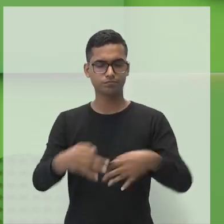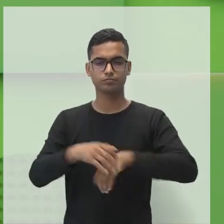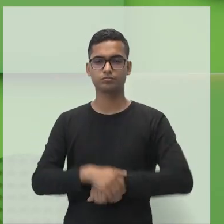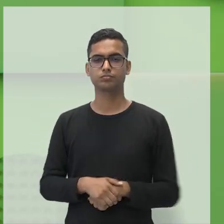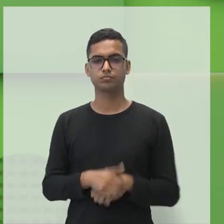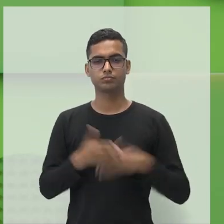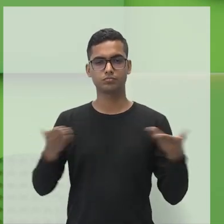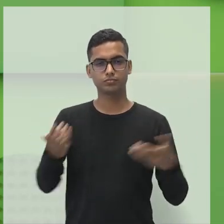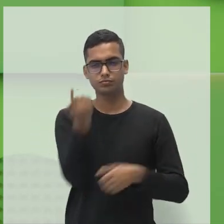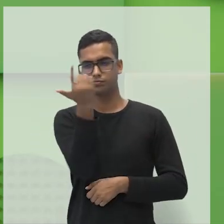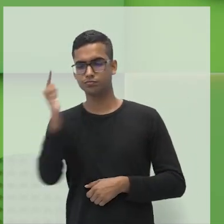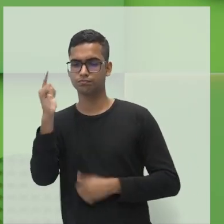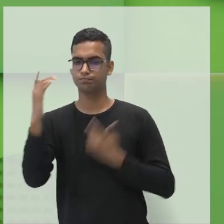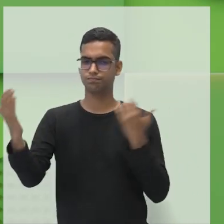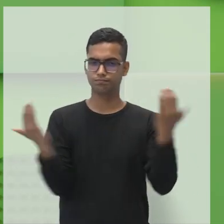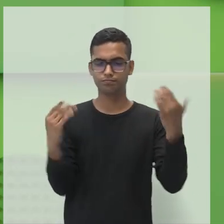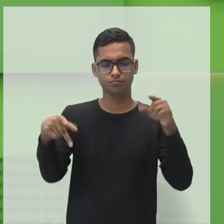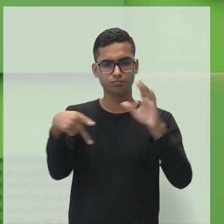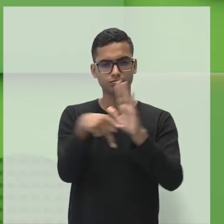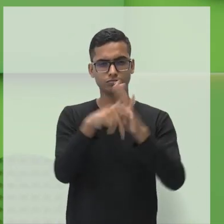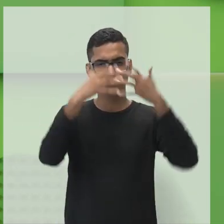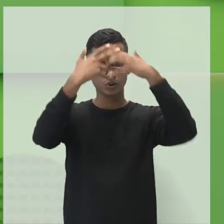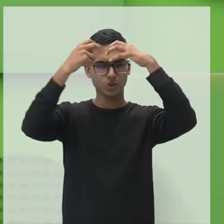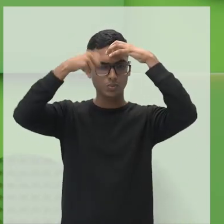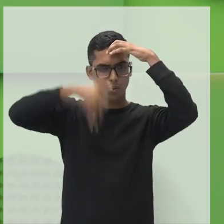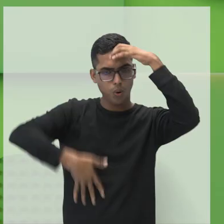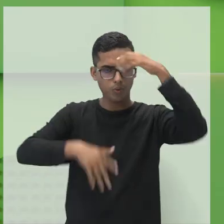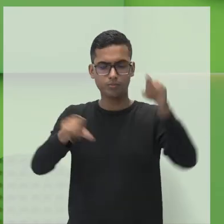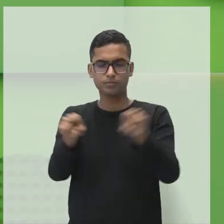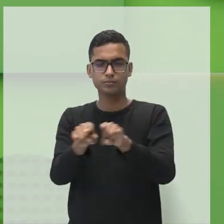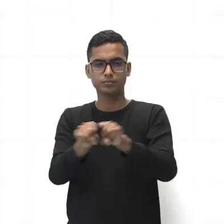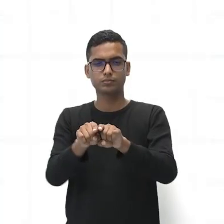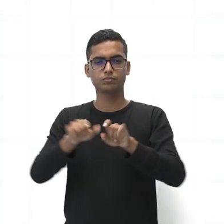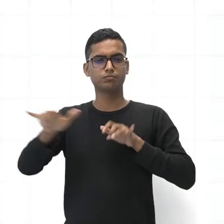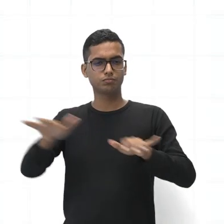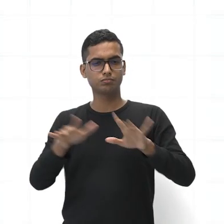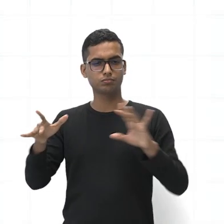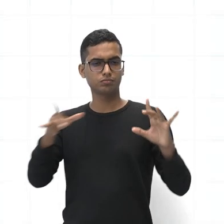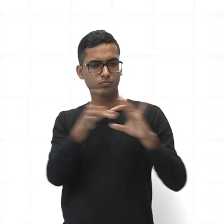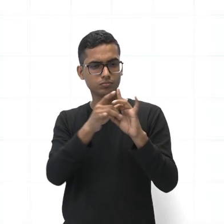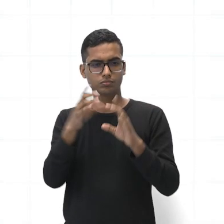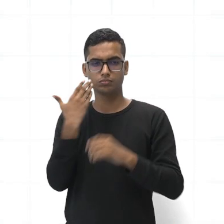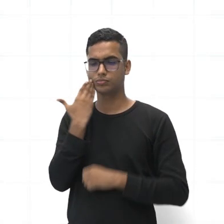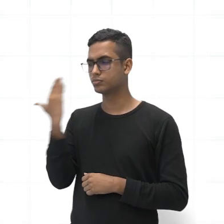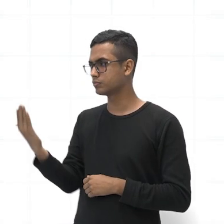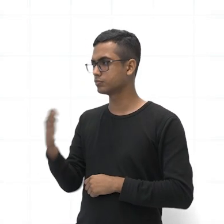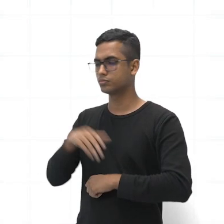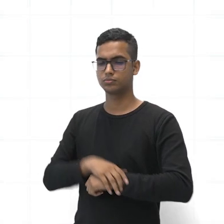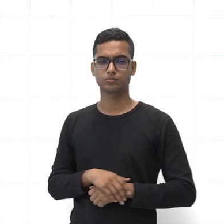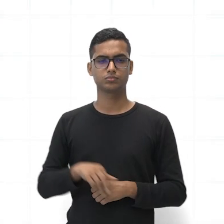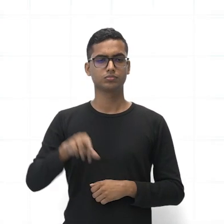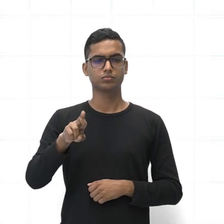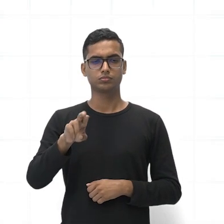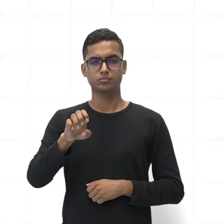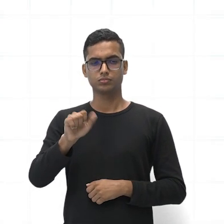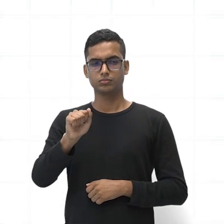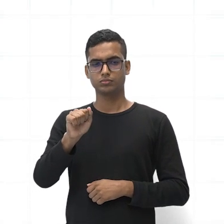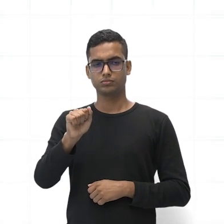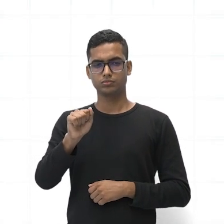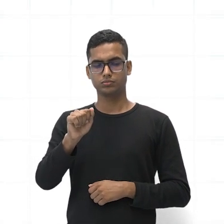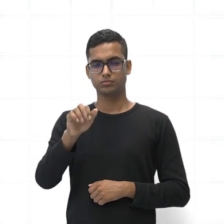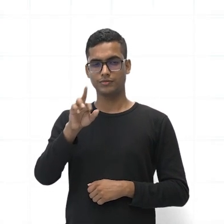aí uma outra relação entre o sistema locomotor e o nervoso. Ele se chama aí de reabilitação